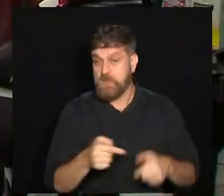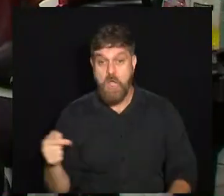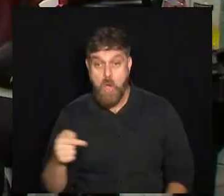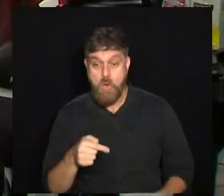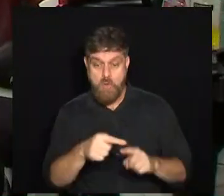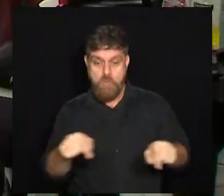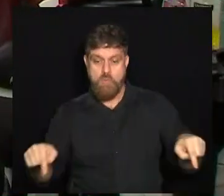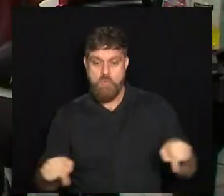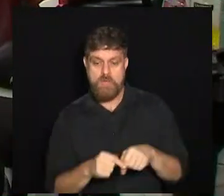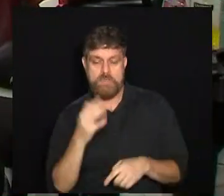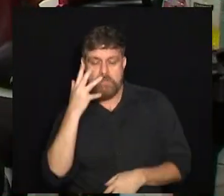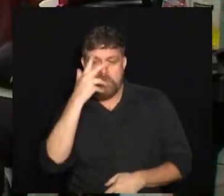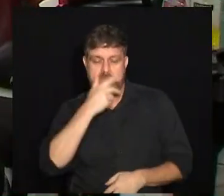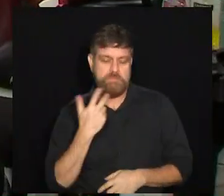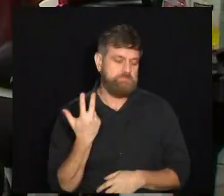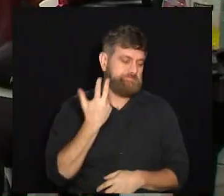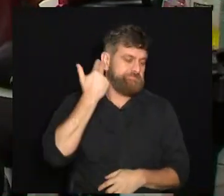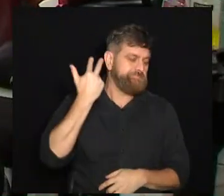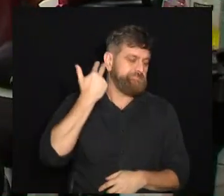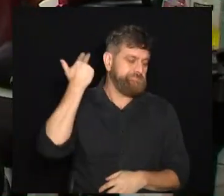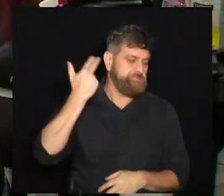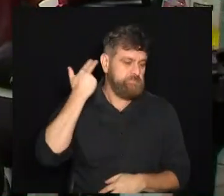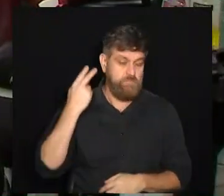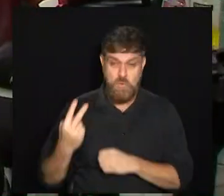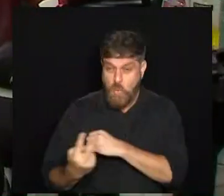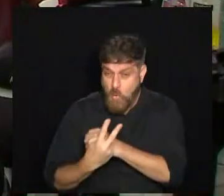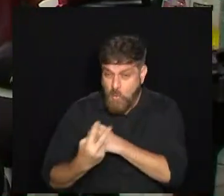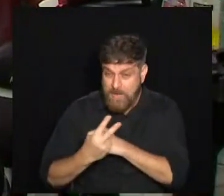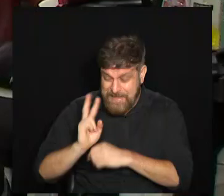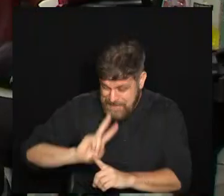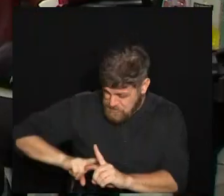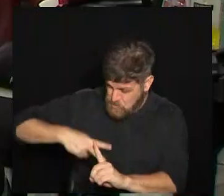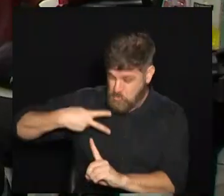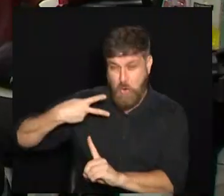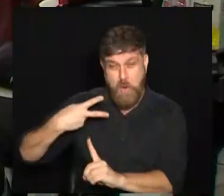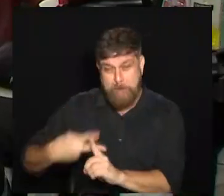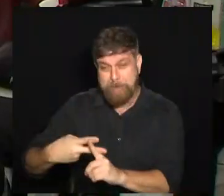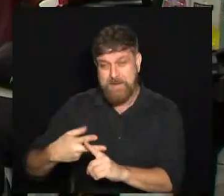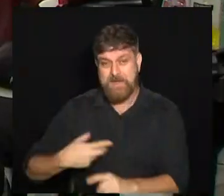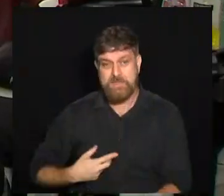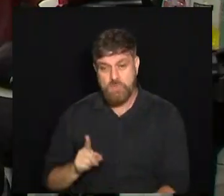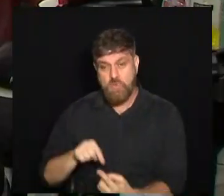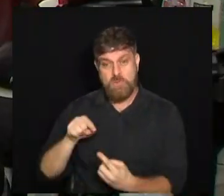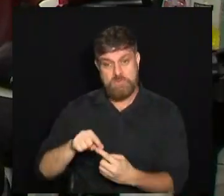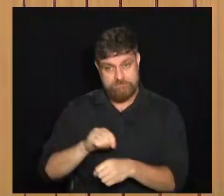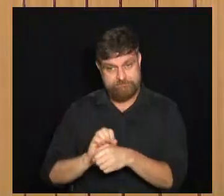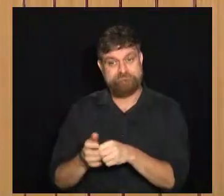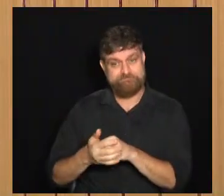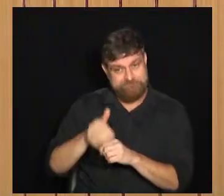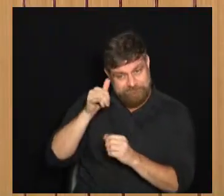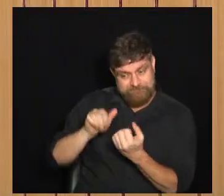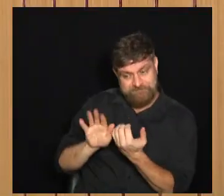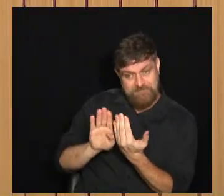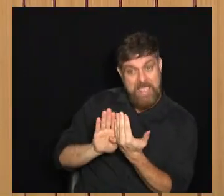de beleza. Os cuidados com a higiene têm que ser redobrados para afastar o perigo. E claro, tomar